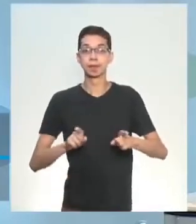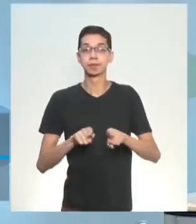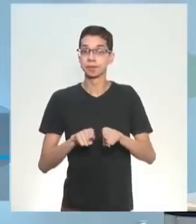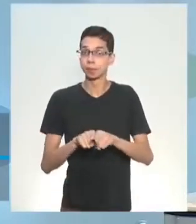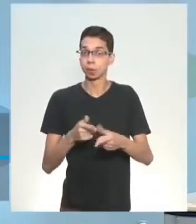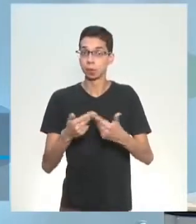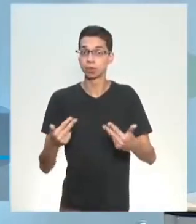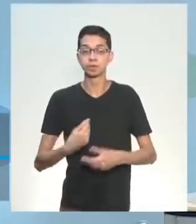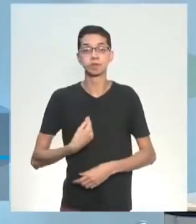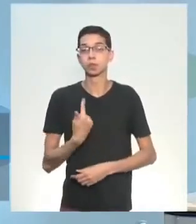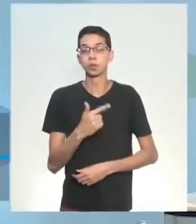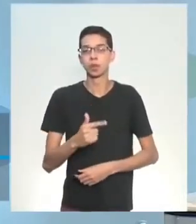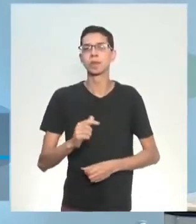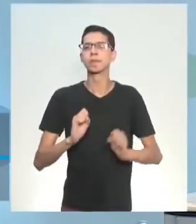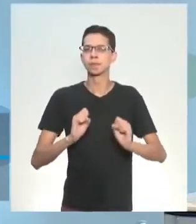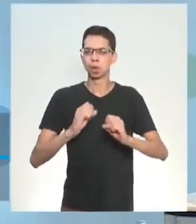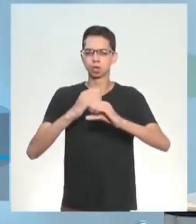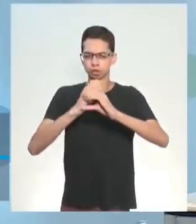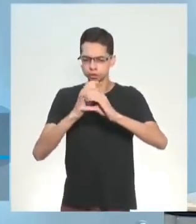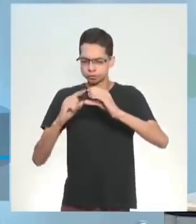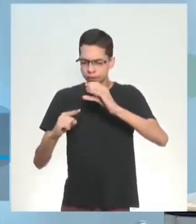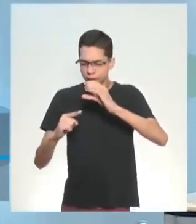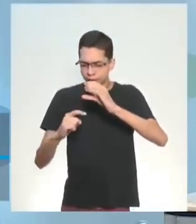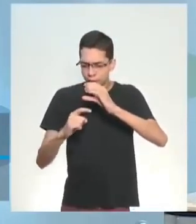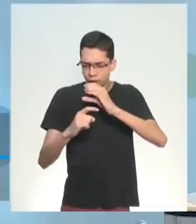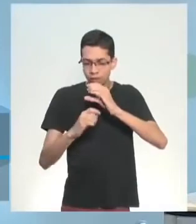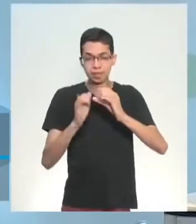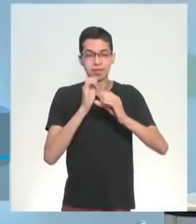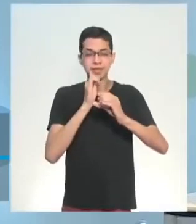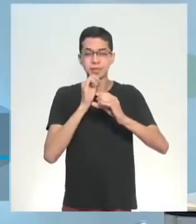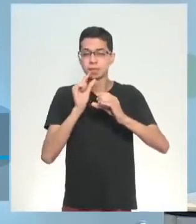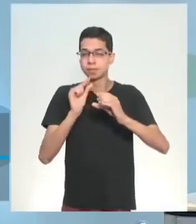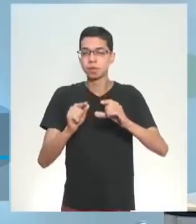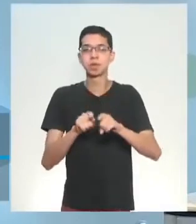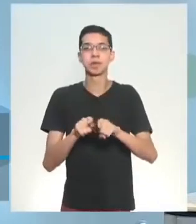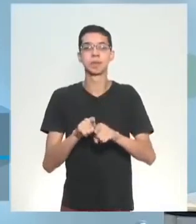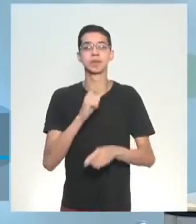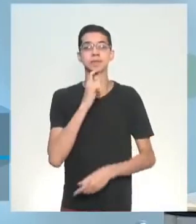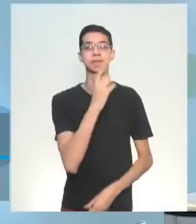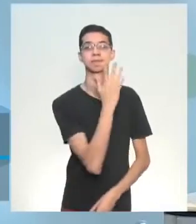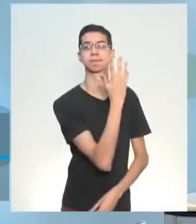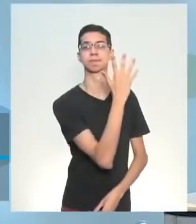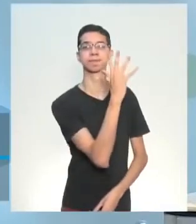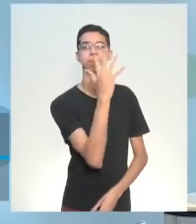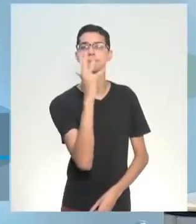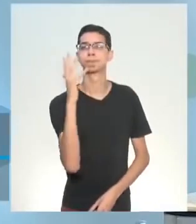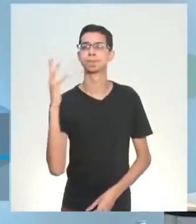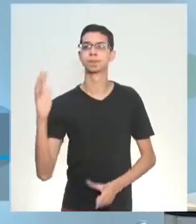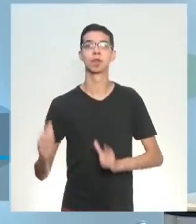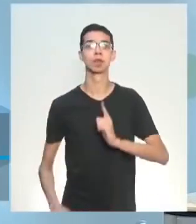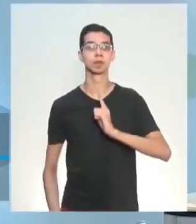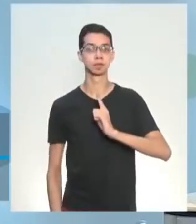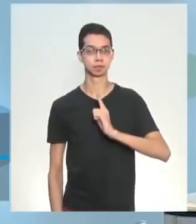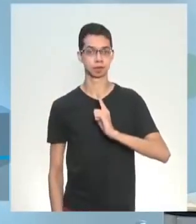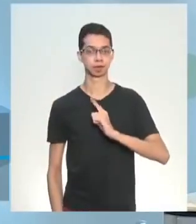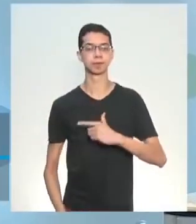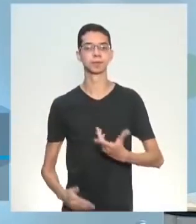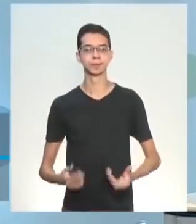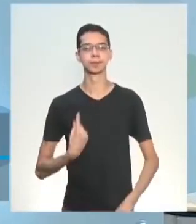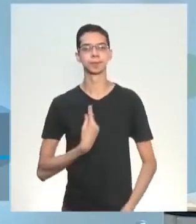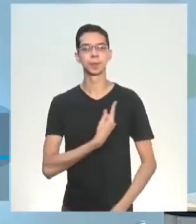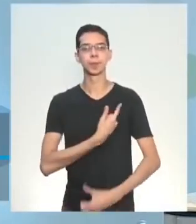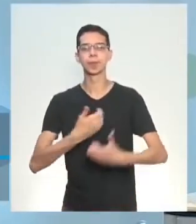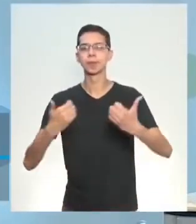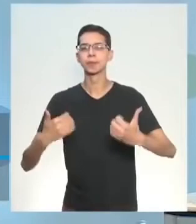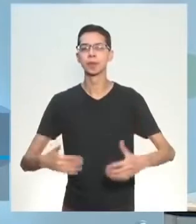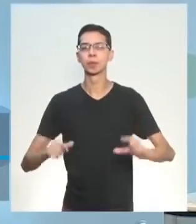coisas minúsculas e microscópicas até uma floresta inteira. E aí, a gente pode dizer, por